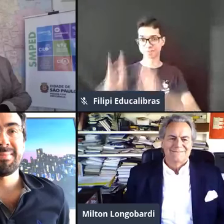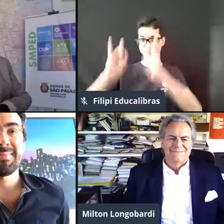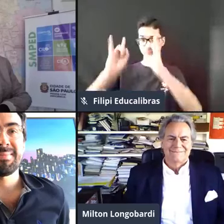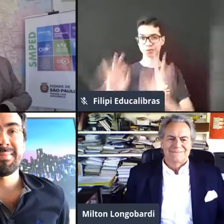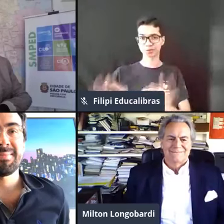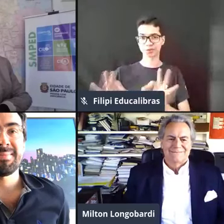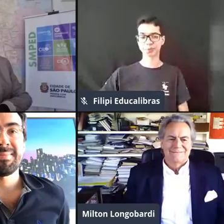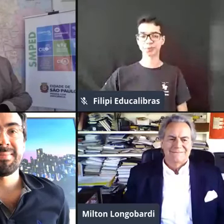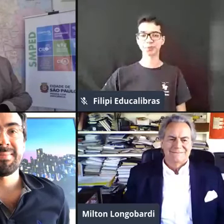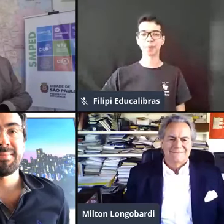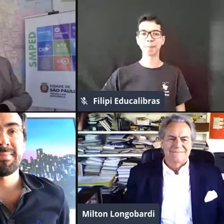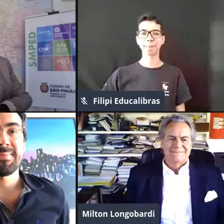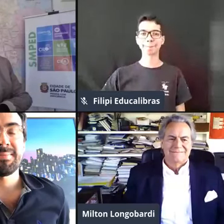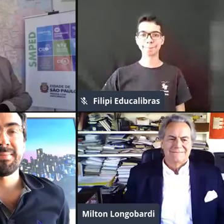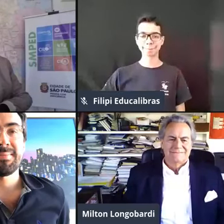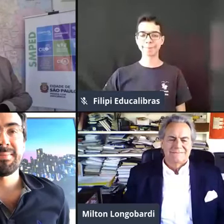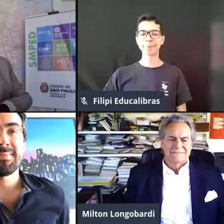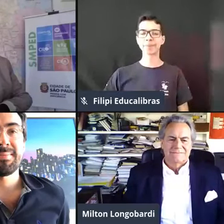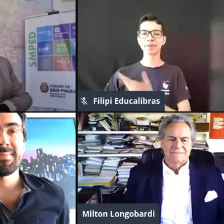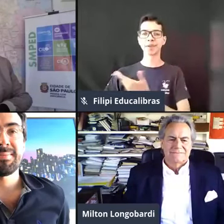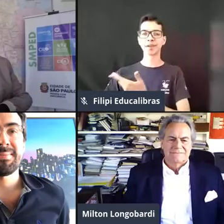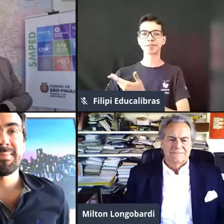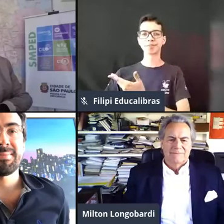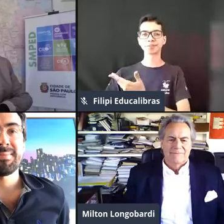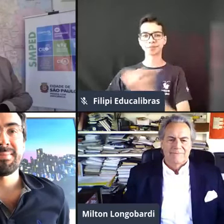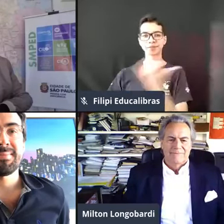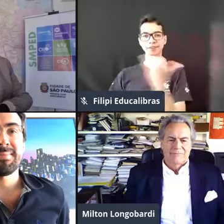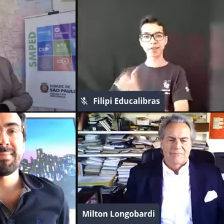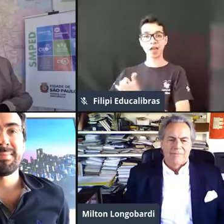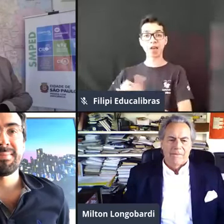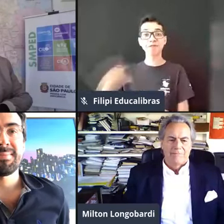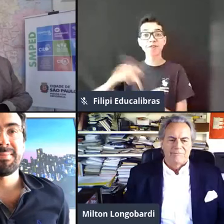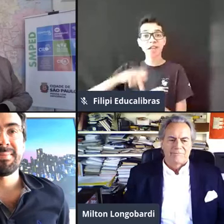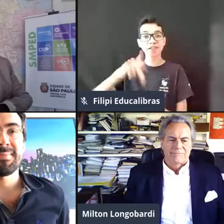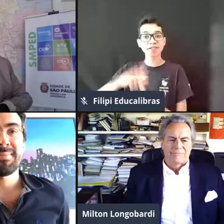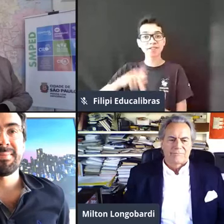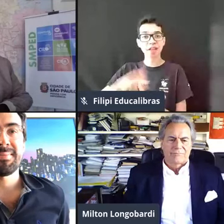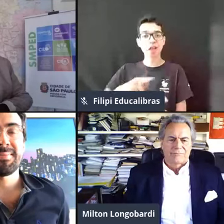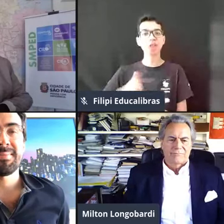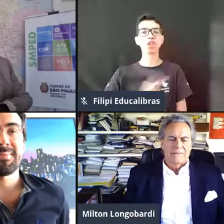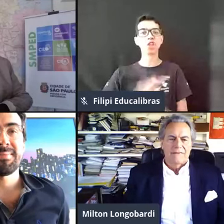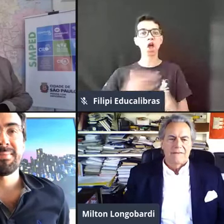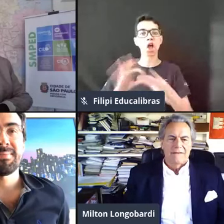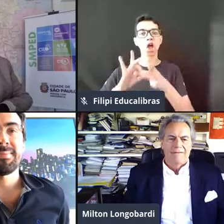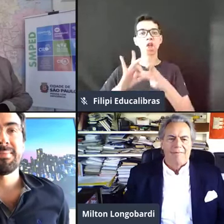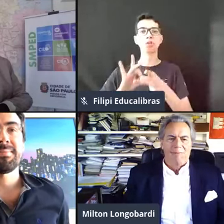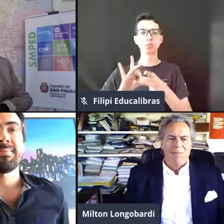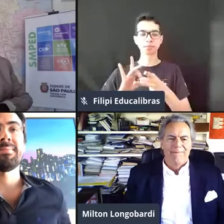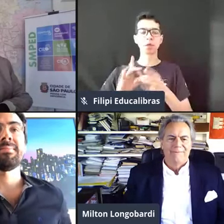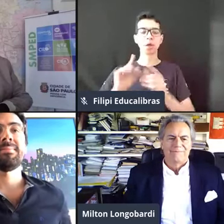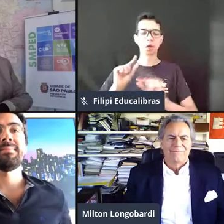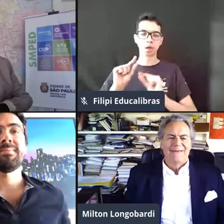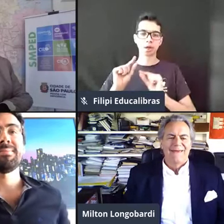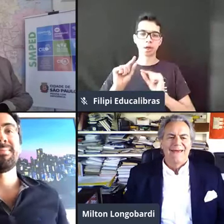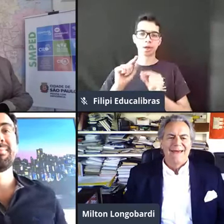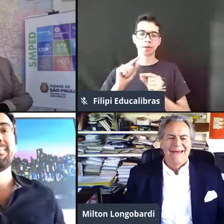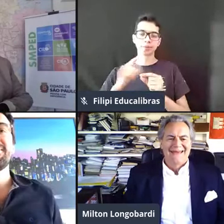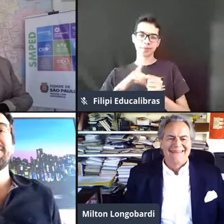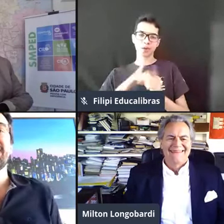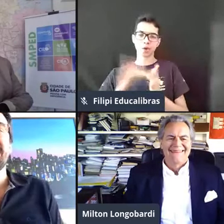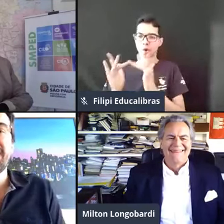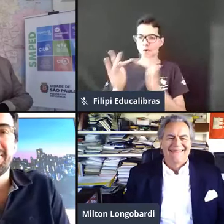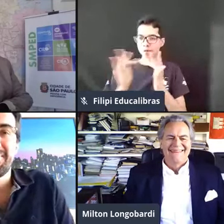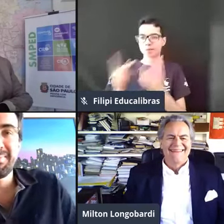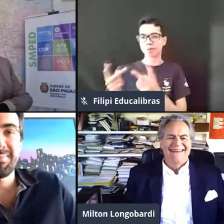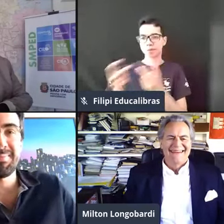contato profissional que nós temos esse contato pessoal, que agora está meio prejudicado, né, Milton, por essa crise